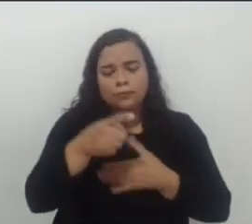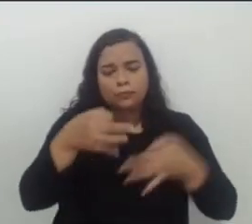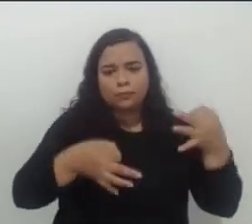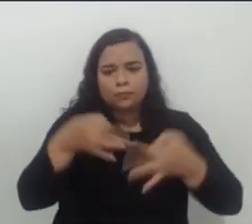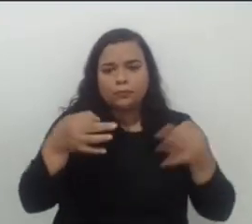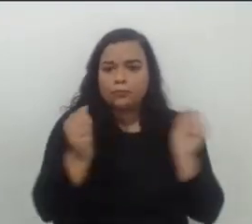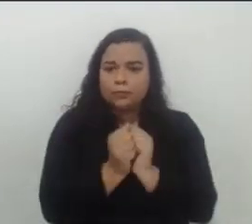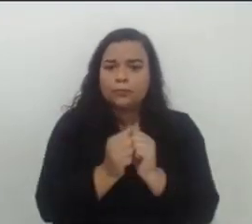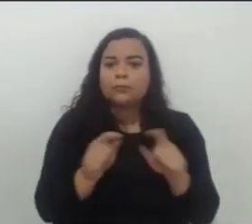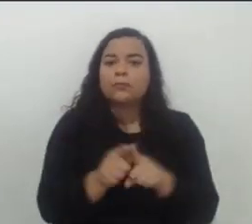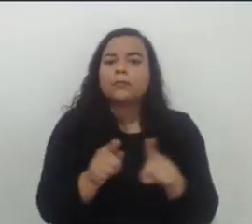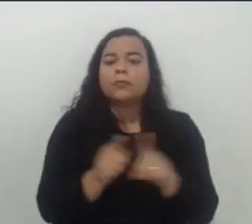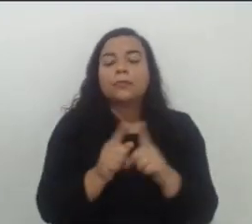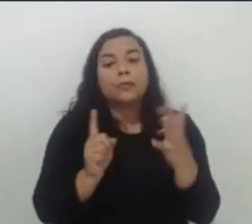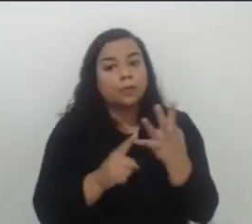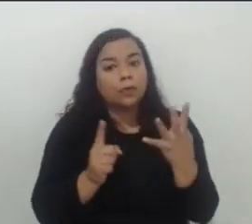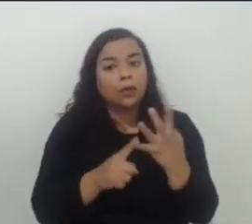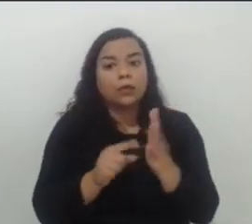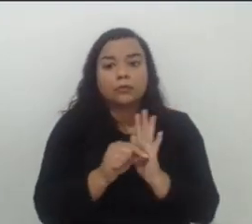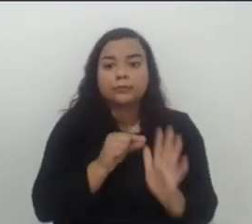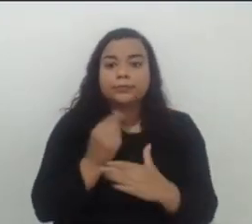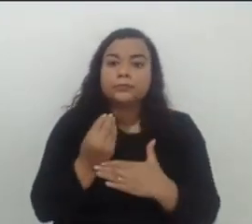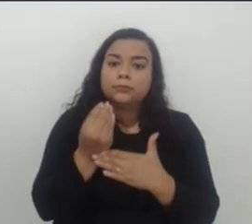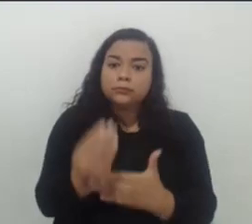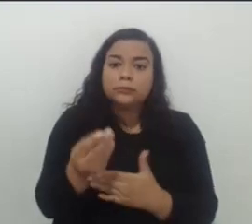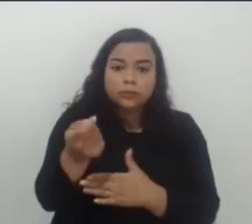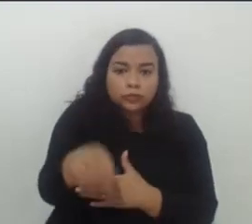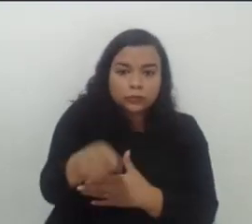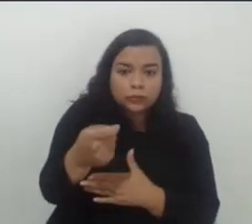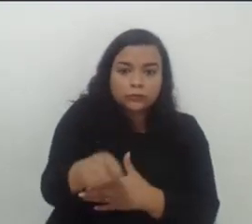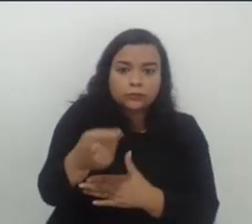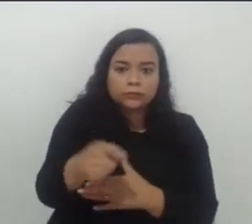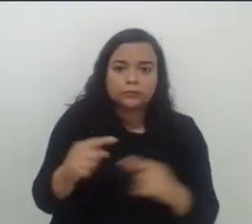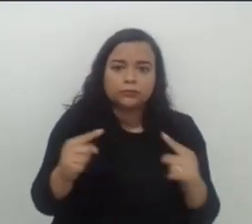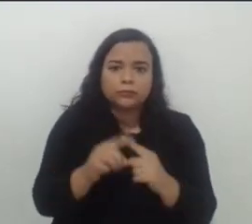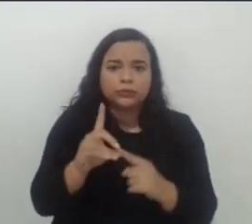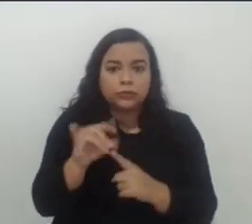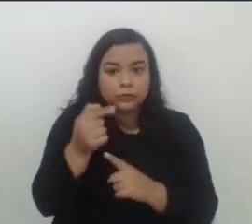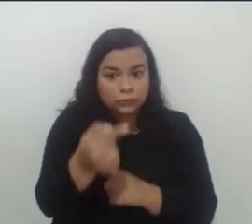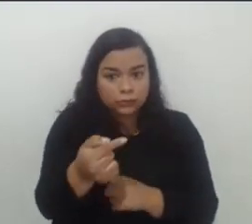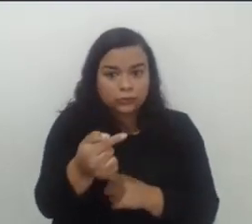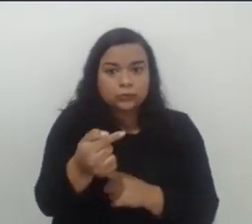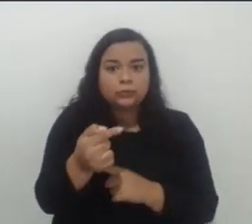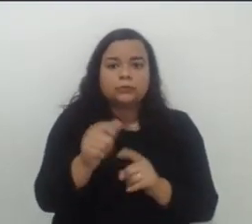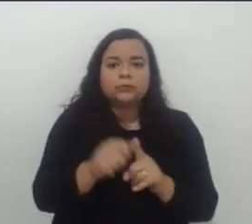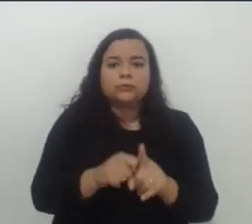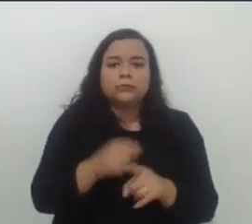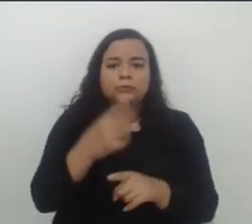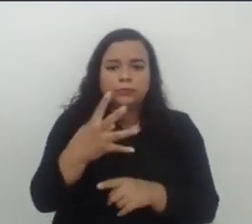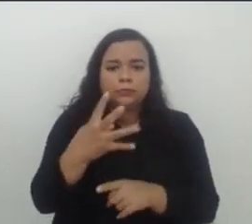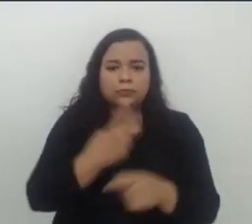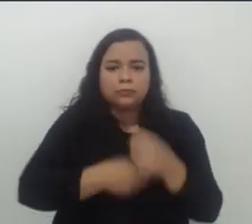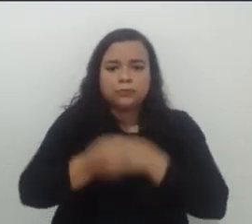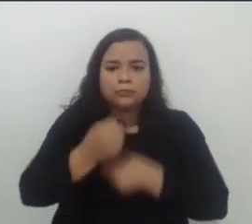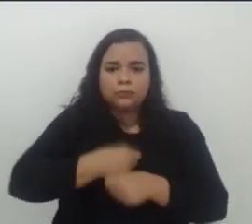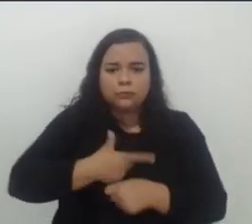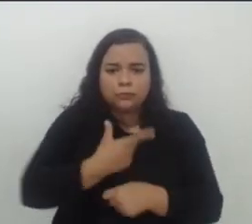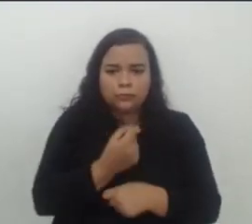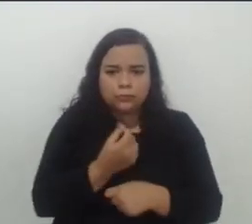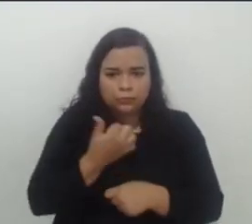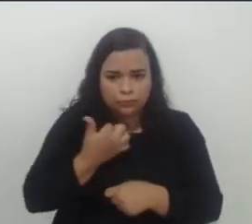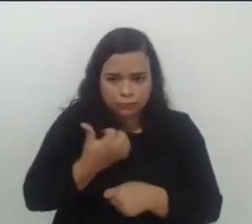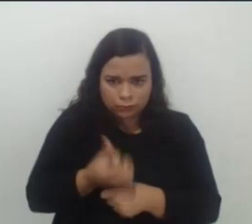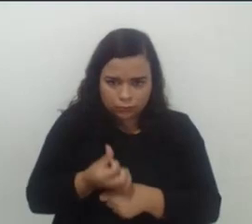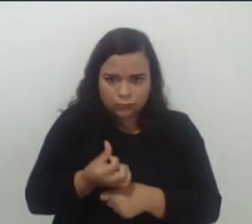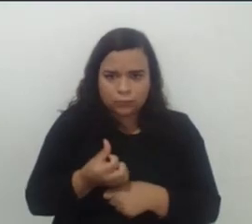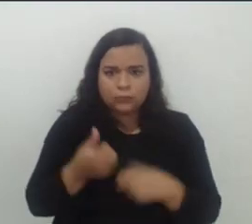4. Termo de entrega de chave, anexado em 7/4/2016, atestando que a parte autora, a